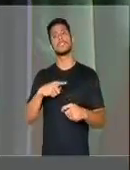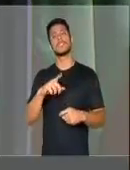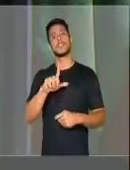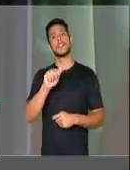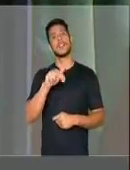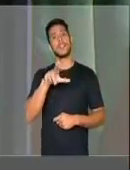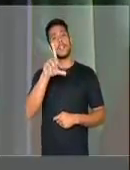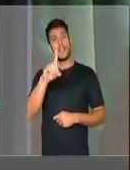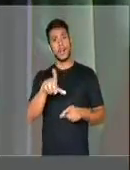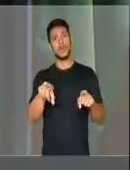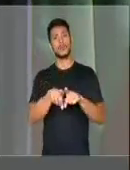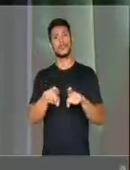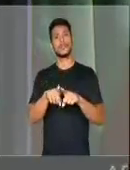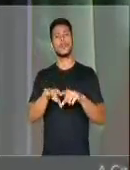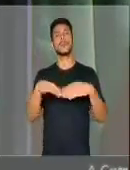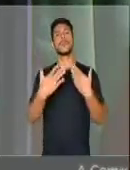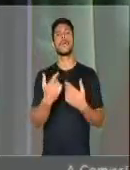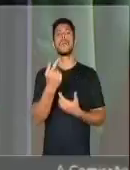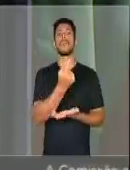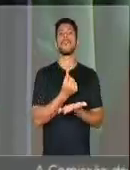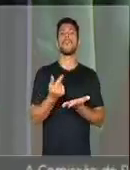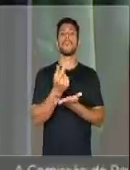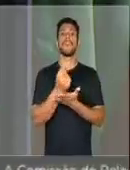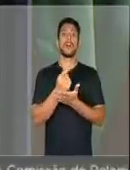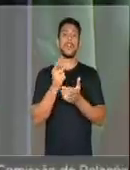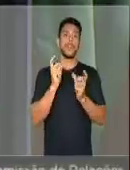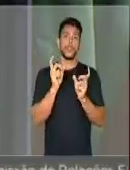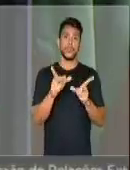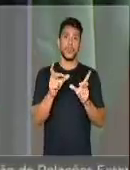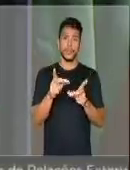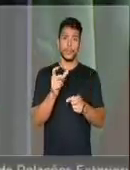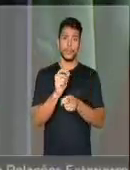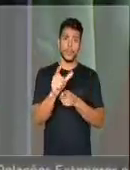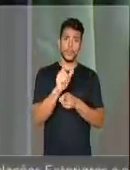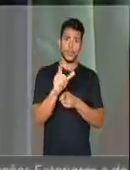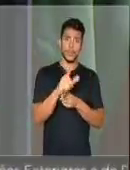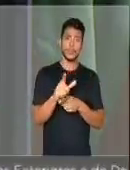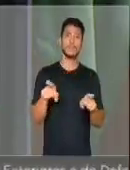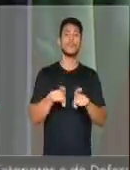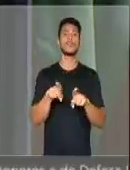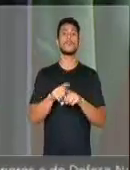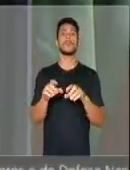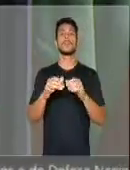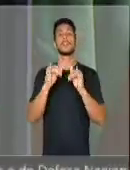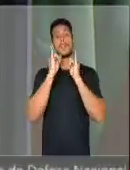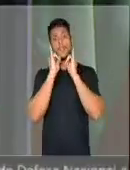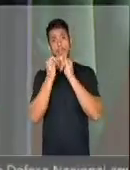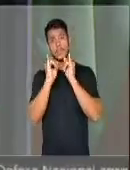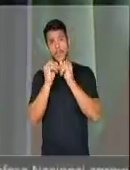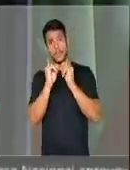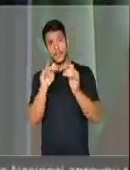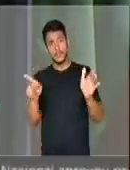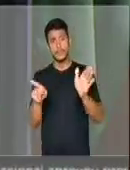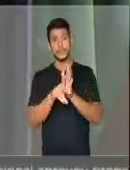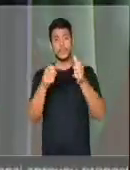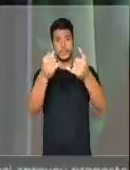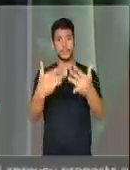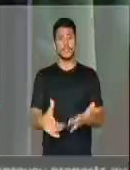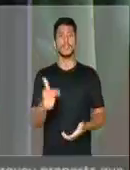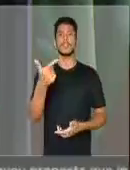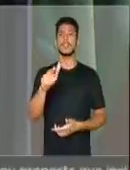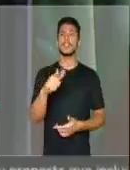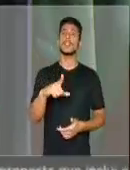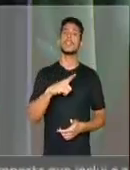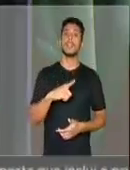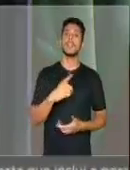da CAI acerca do valor do aluguel. Declaração do setor financeiro da SESA informando a existência de